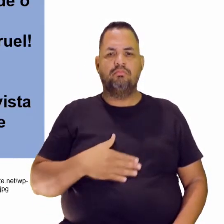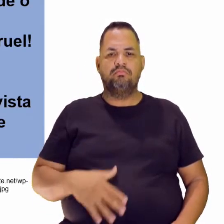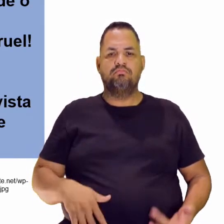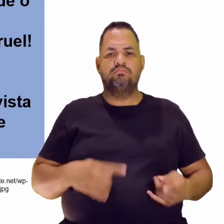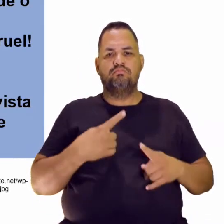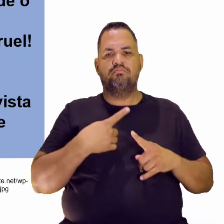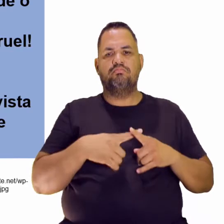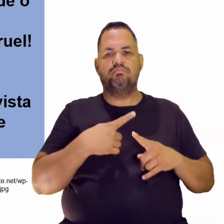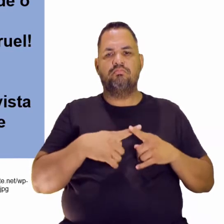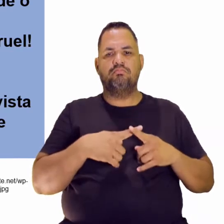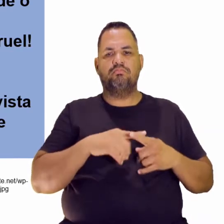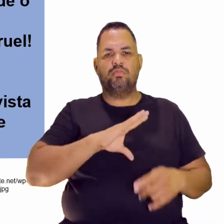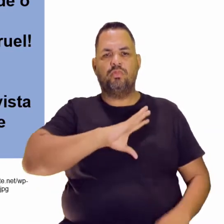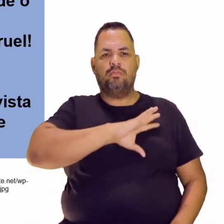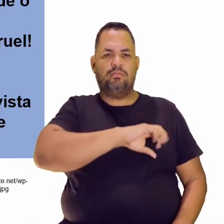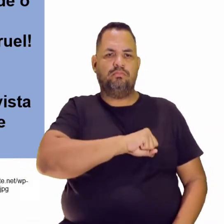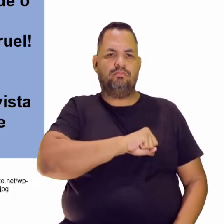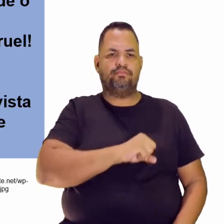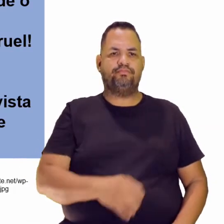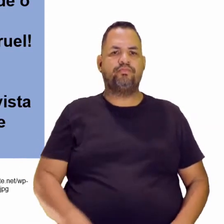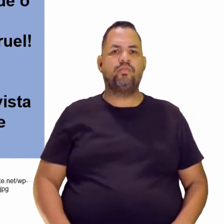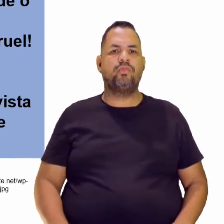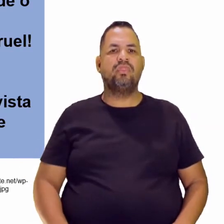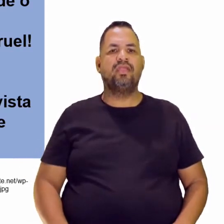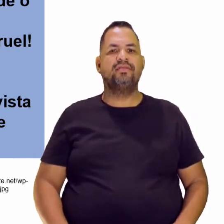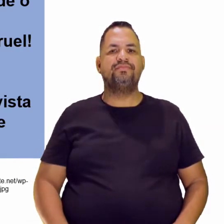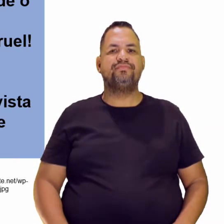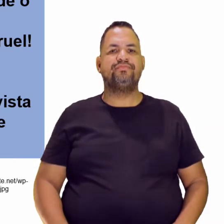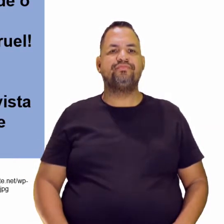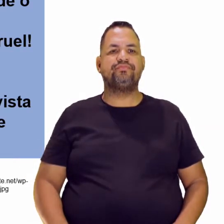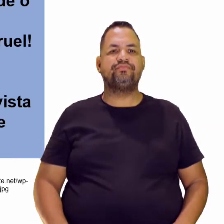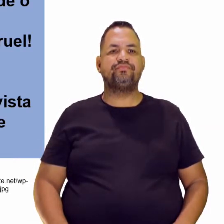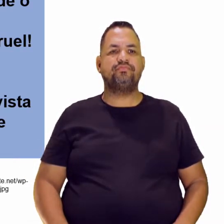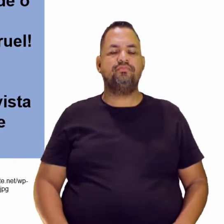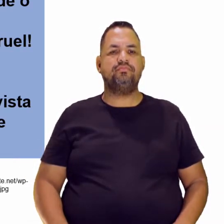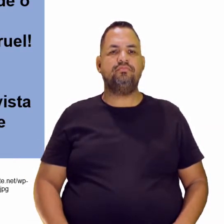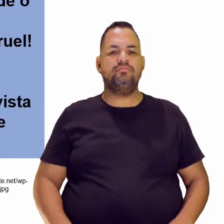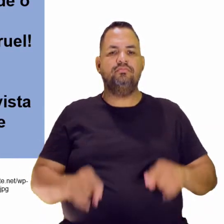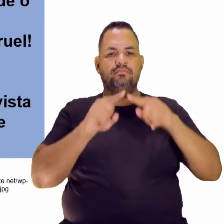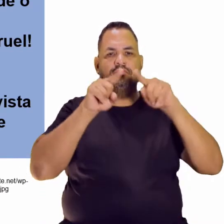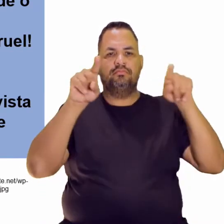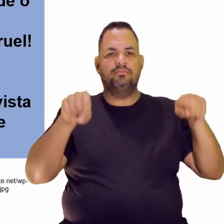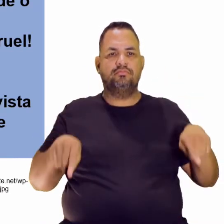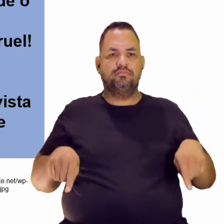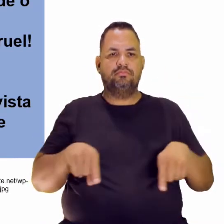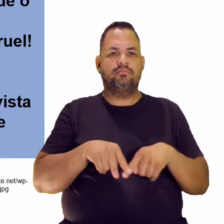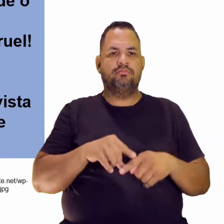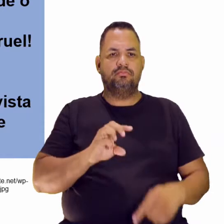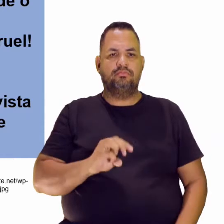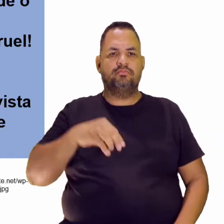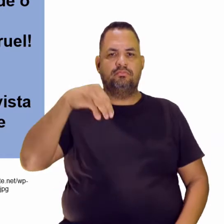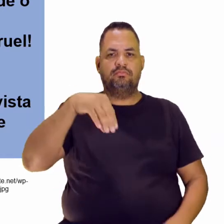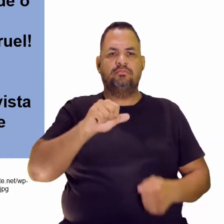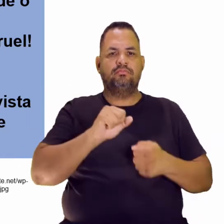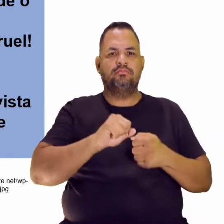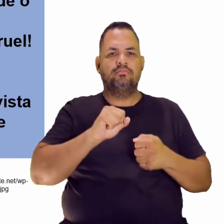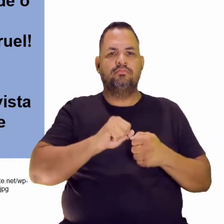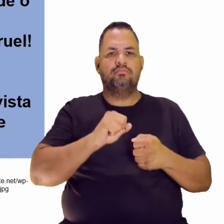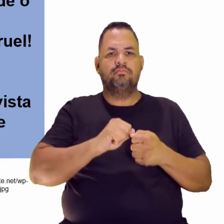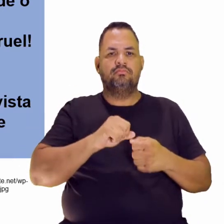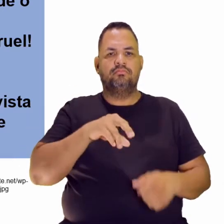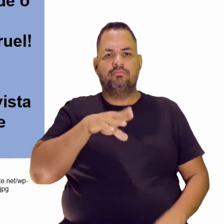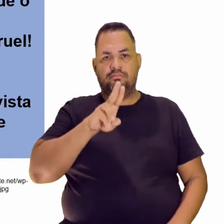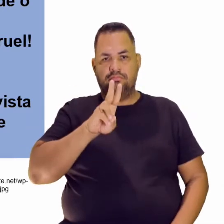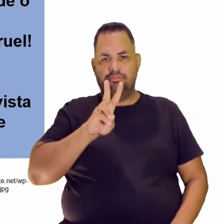Muito interessante. Então, esse quadro aqui é o quadro feito por